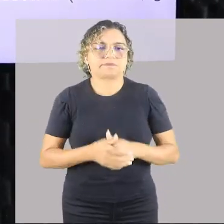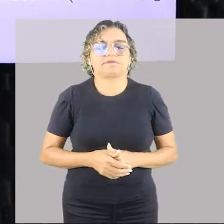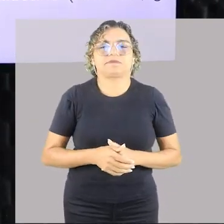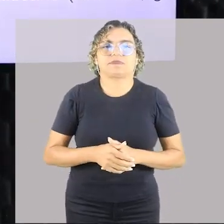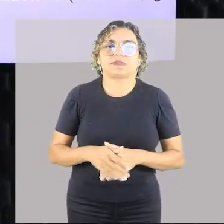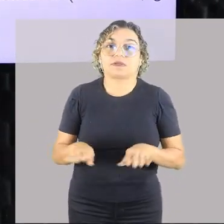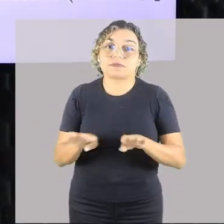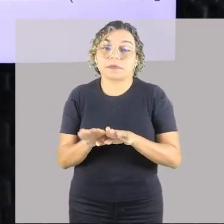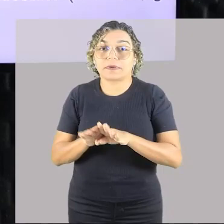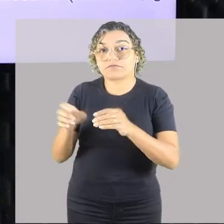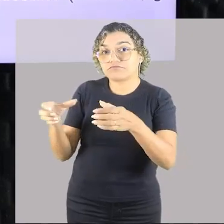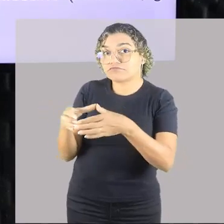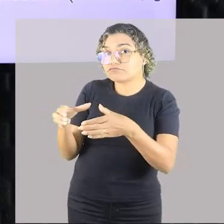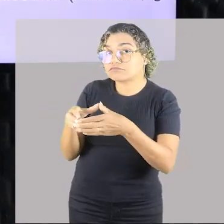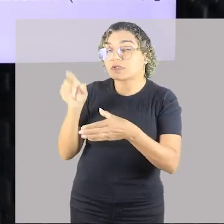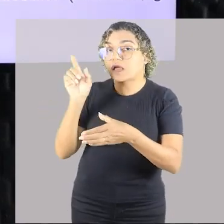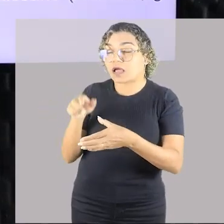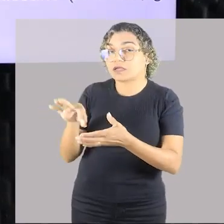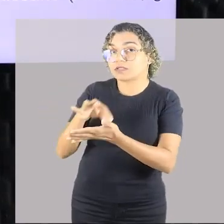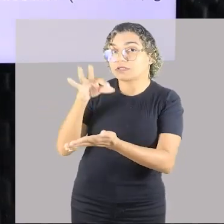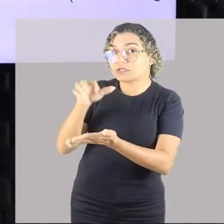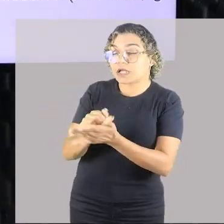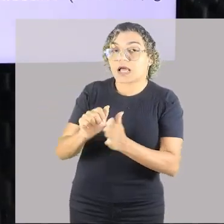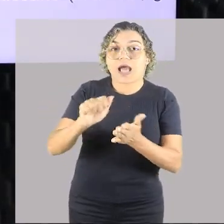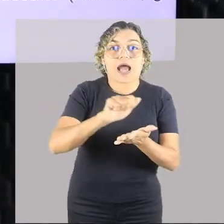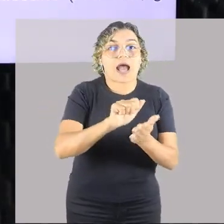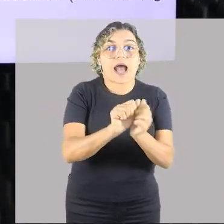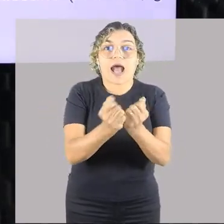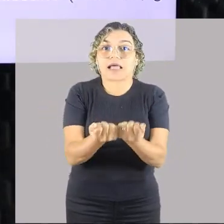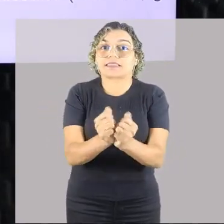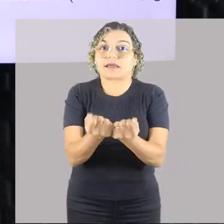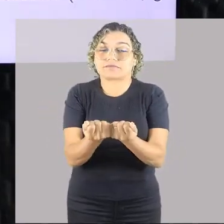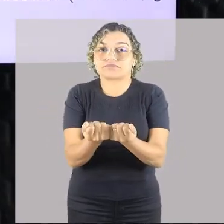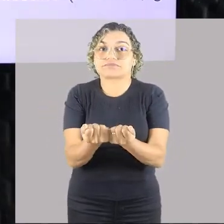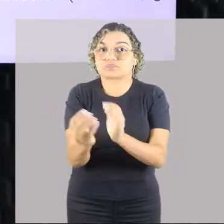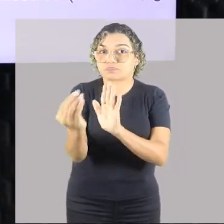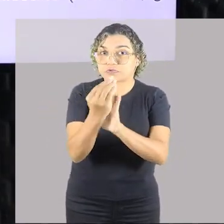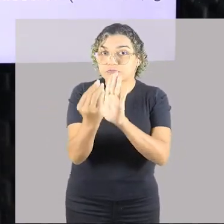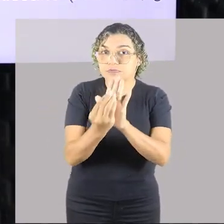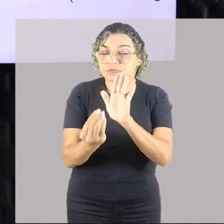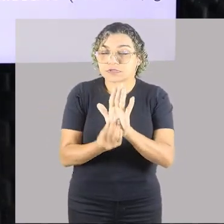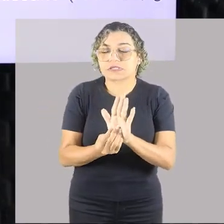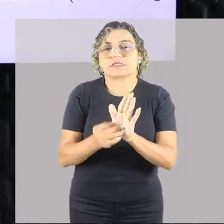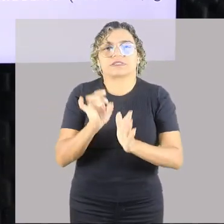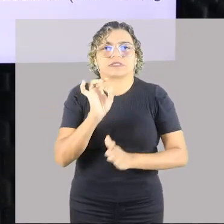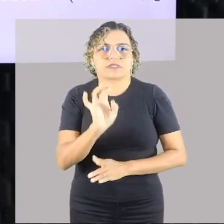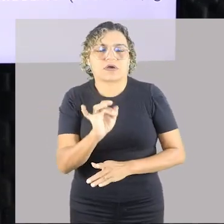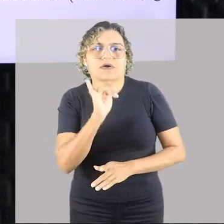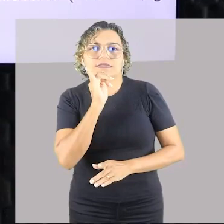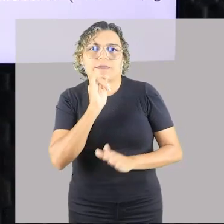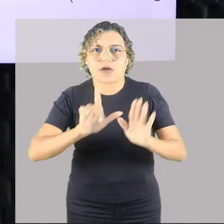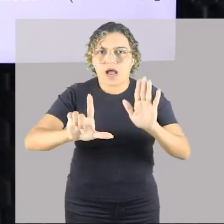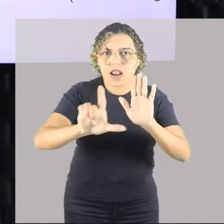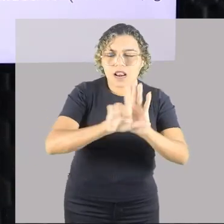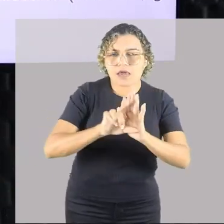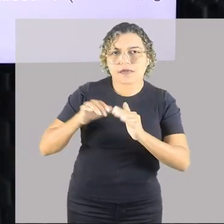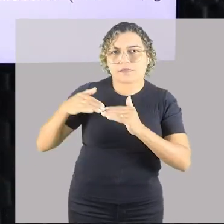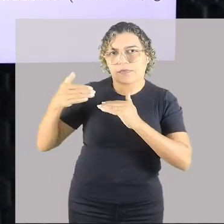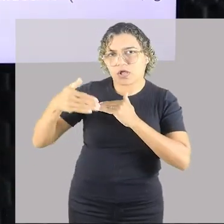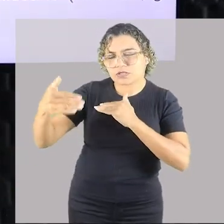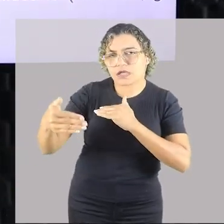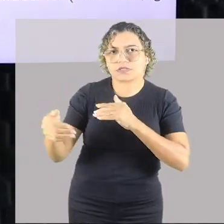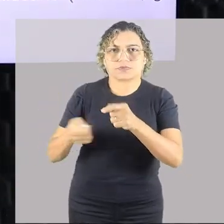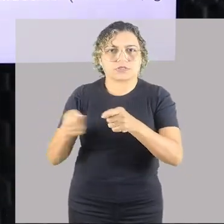As deliberações da comissão serão registradas em atas. Disso também fala não só a lei de